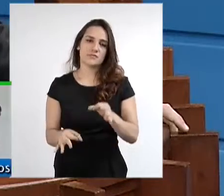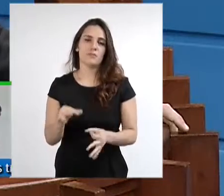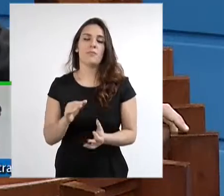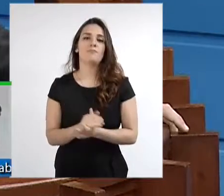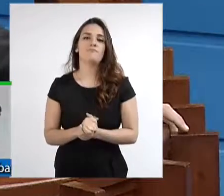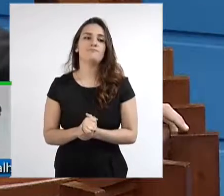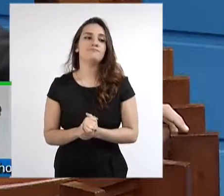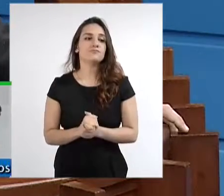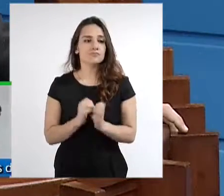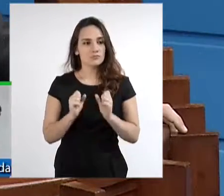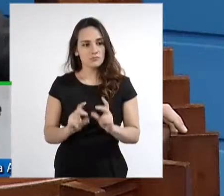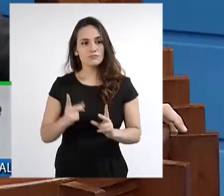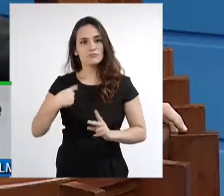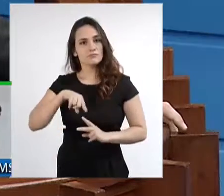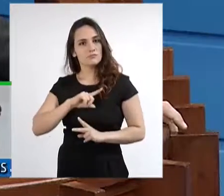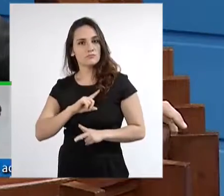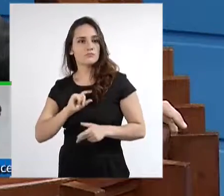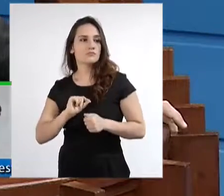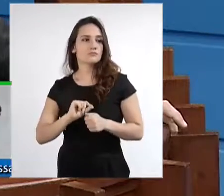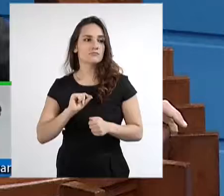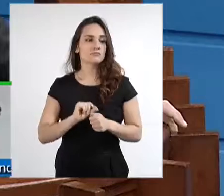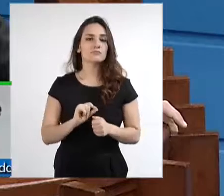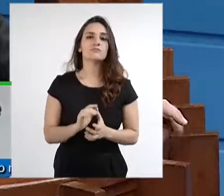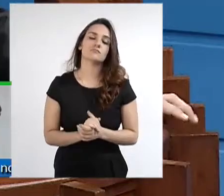fizemos um pré-projeto,